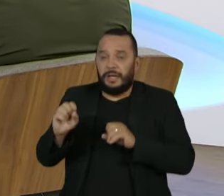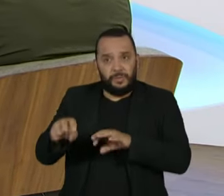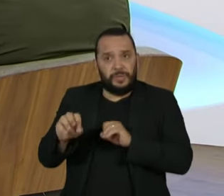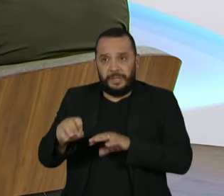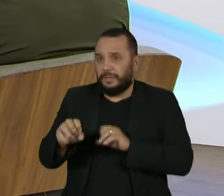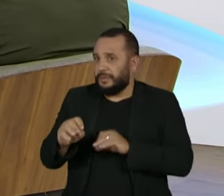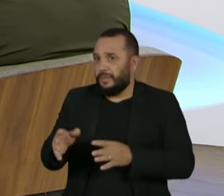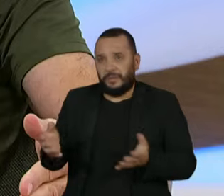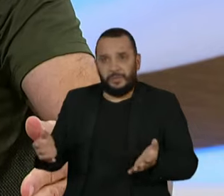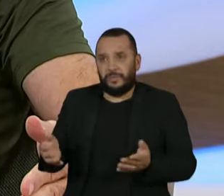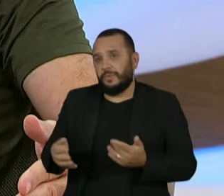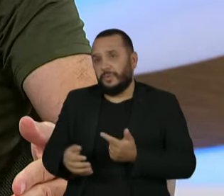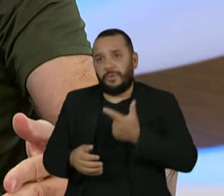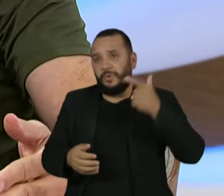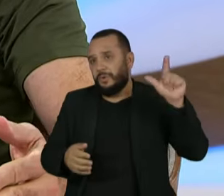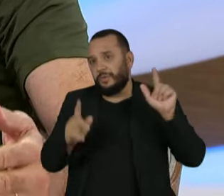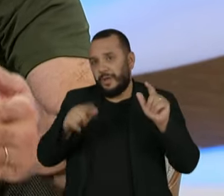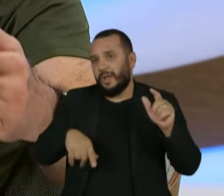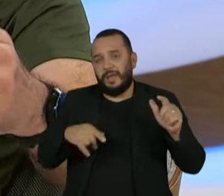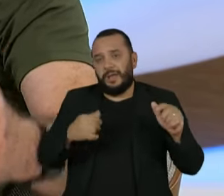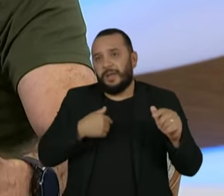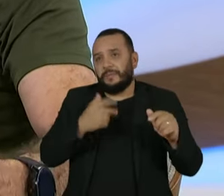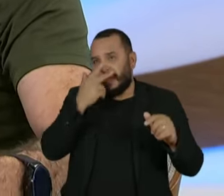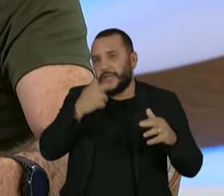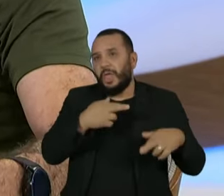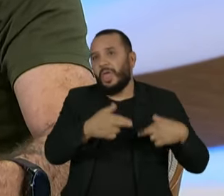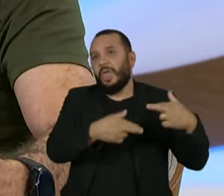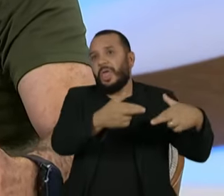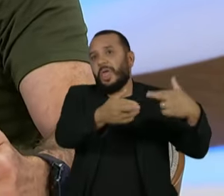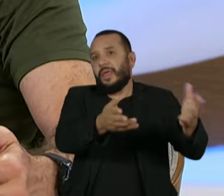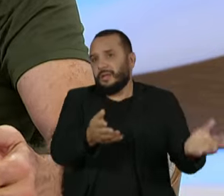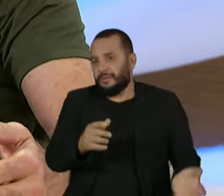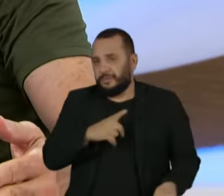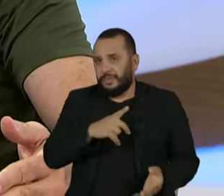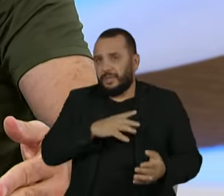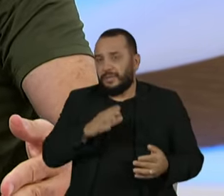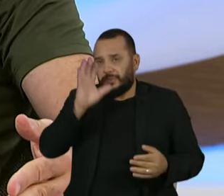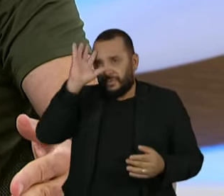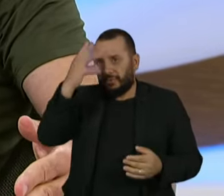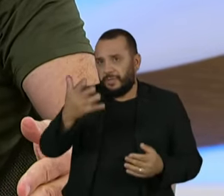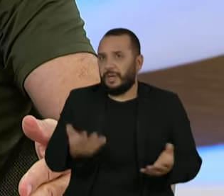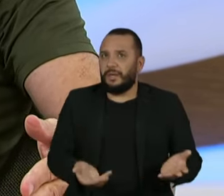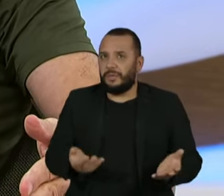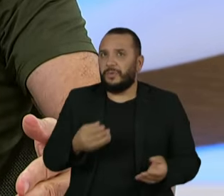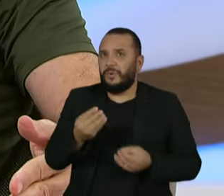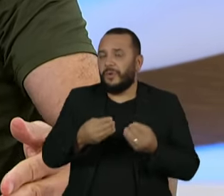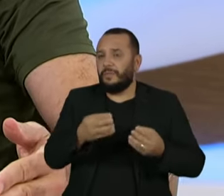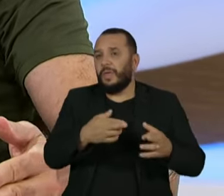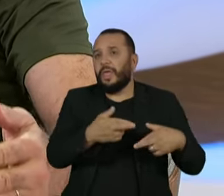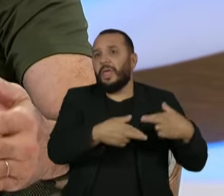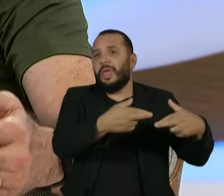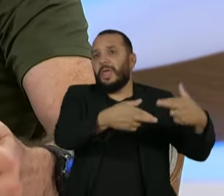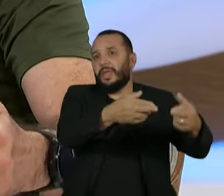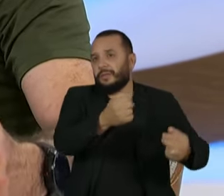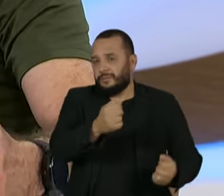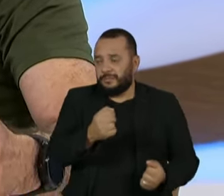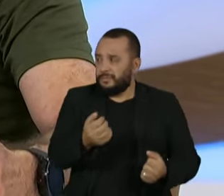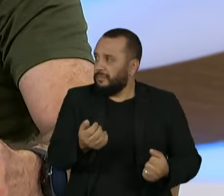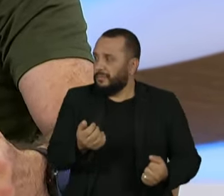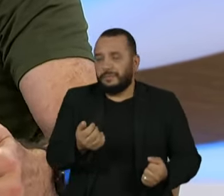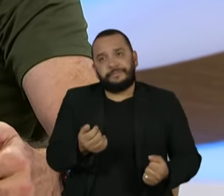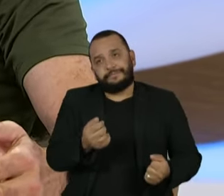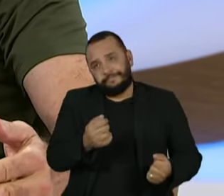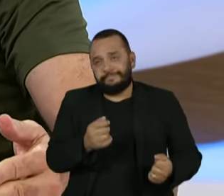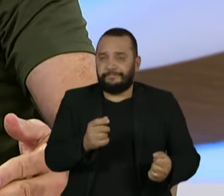é muito tempo o resto é remediar veja aí vamos falar de remediar o que é que você pode fazer do ponto de vista de remediação um número